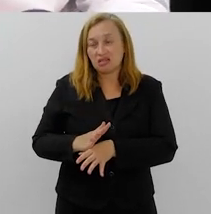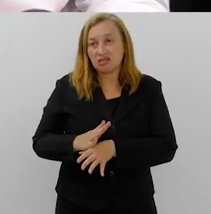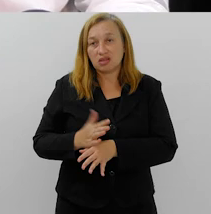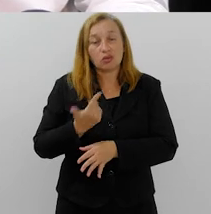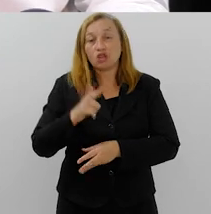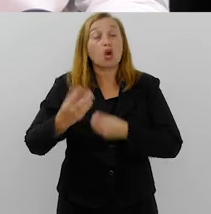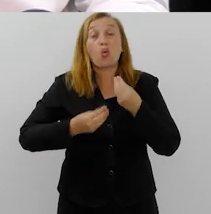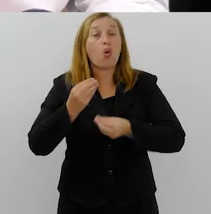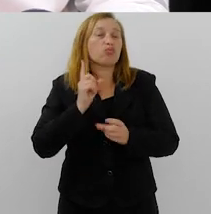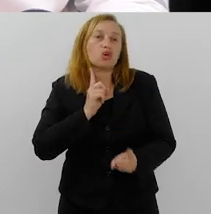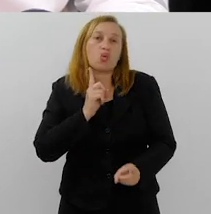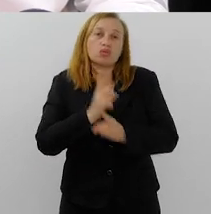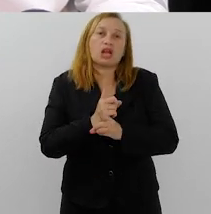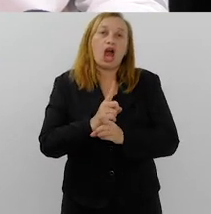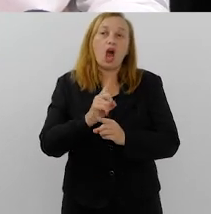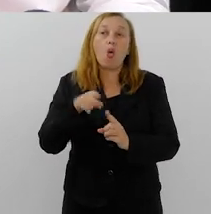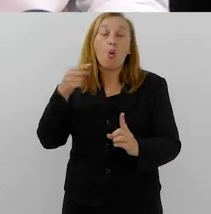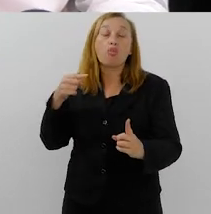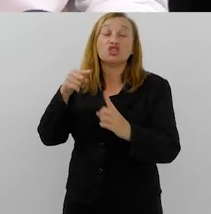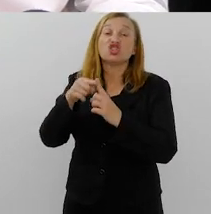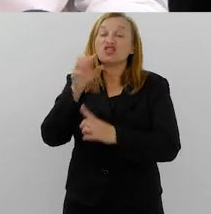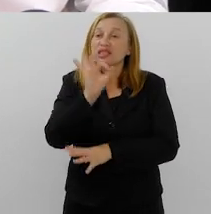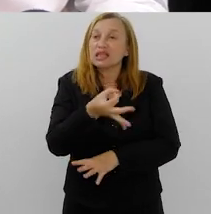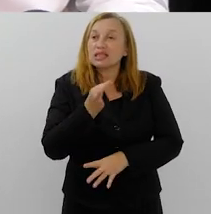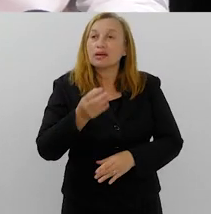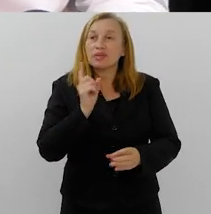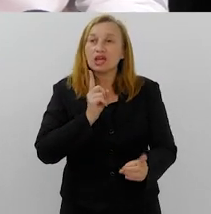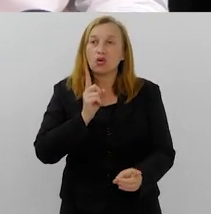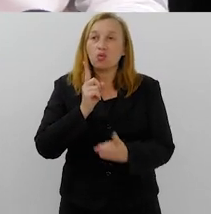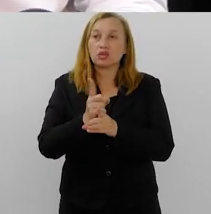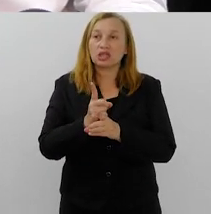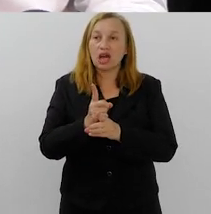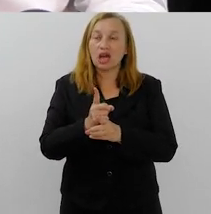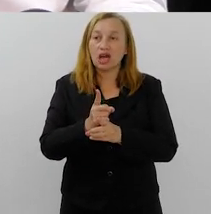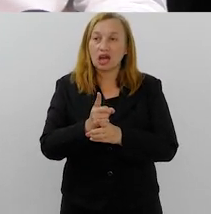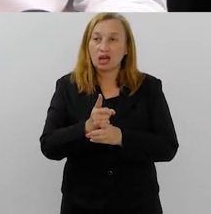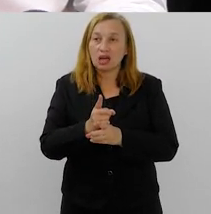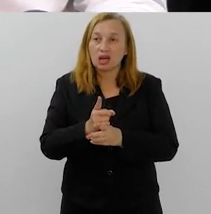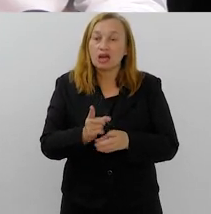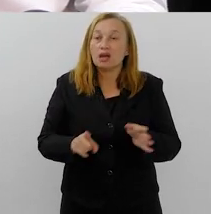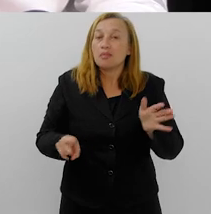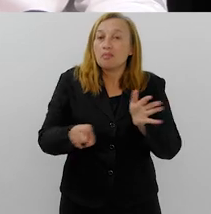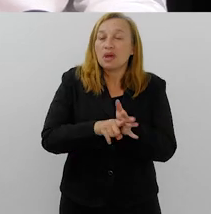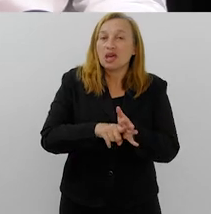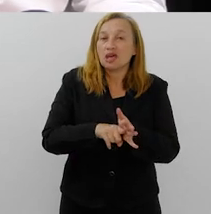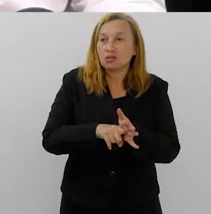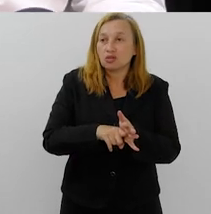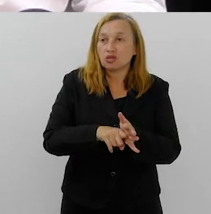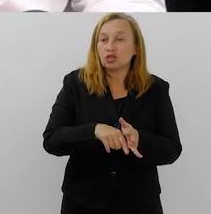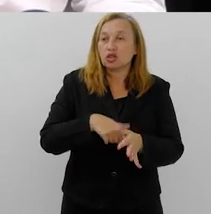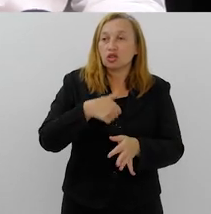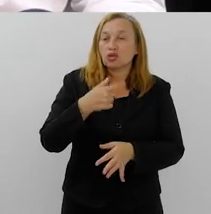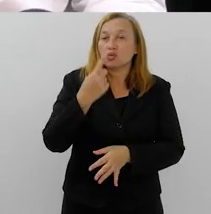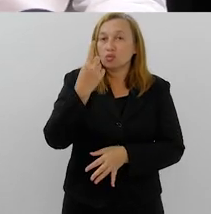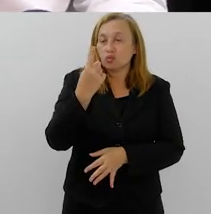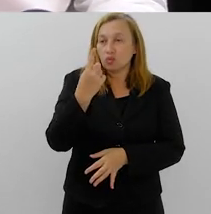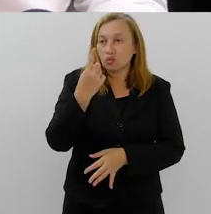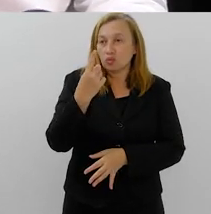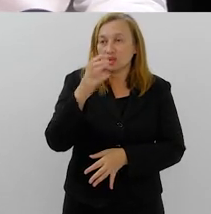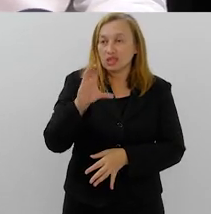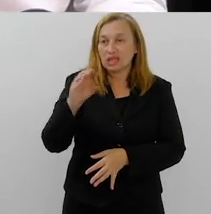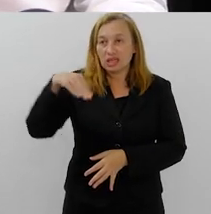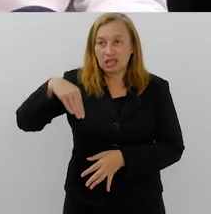lesão acima de 1 cm e como o objetivo é justamente descobrir lesões com menos de 1 cm o